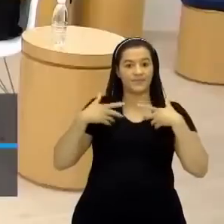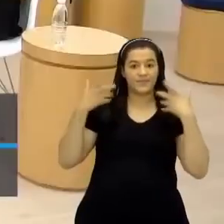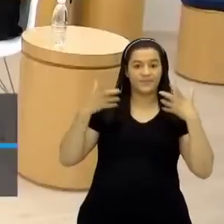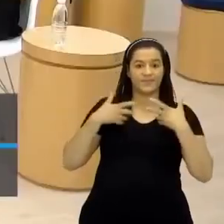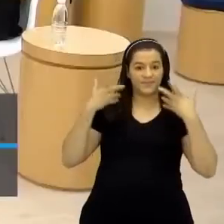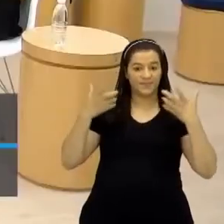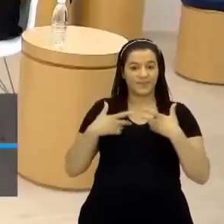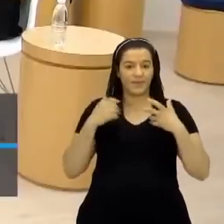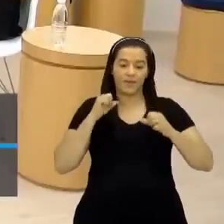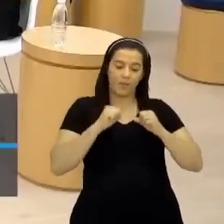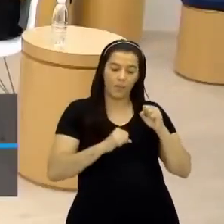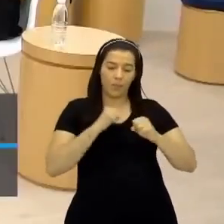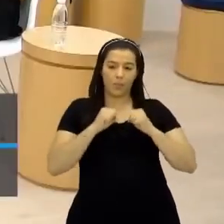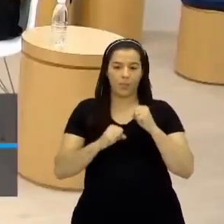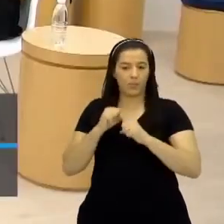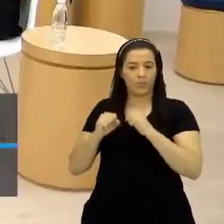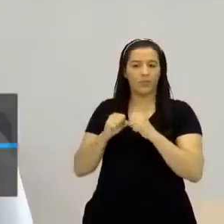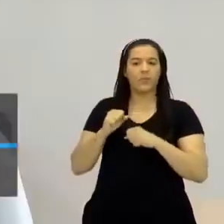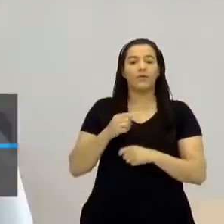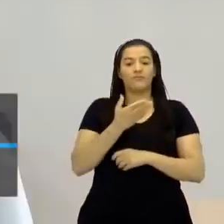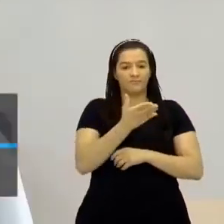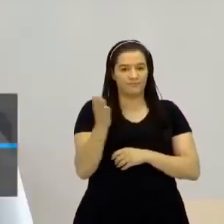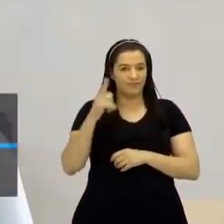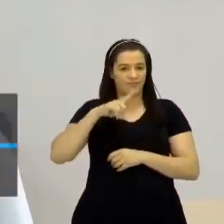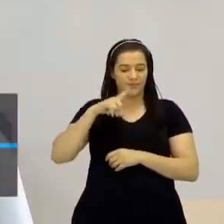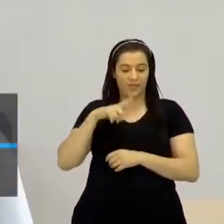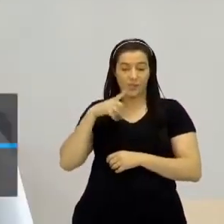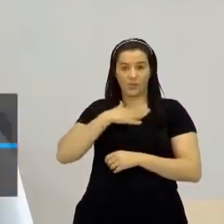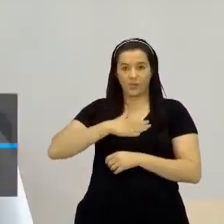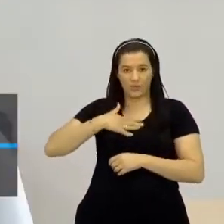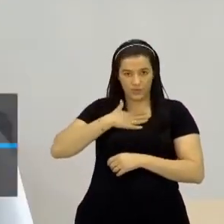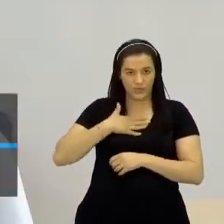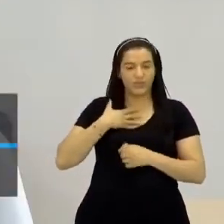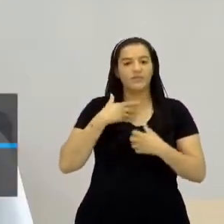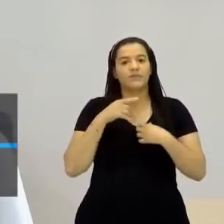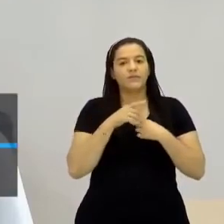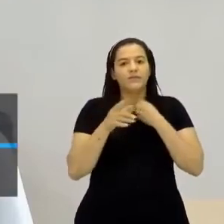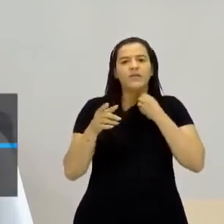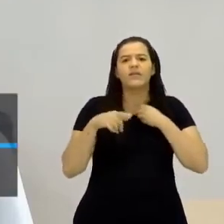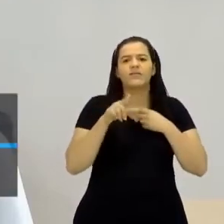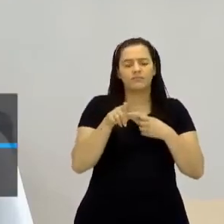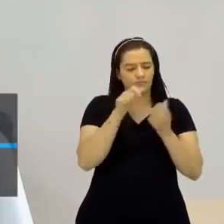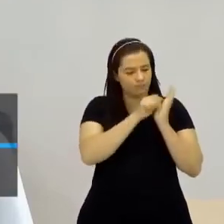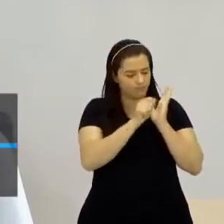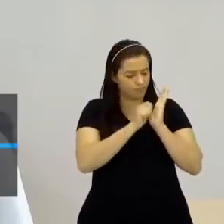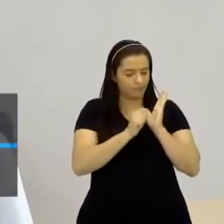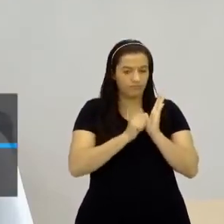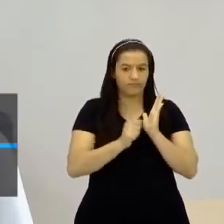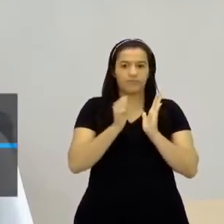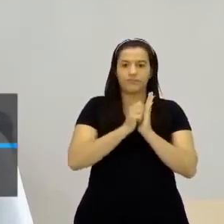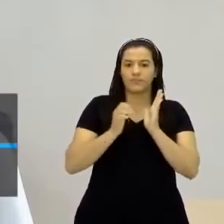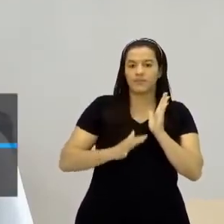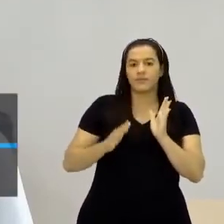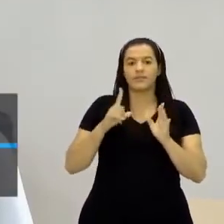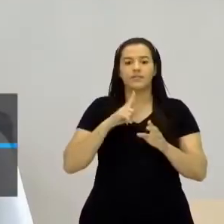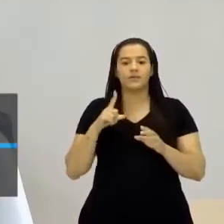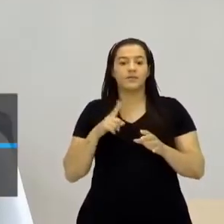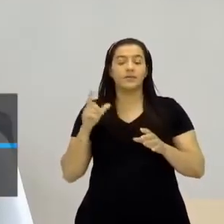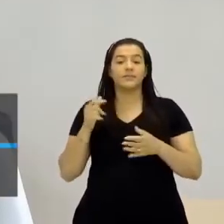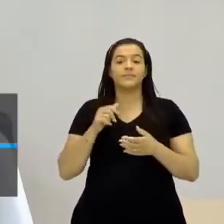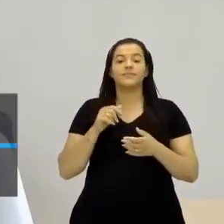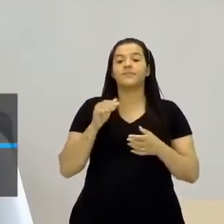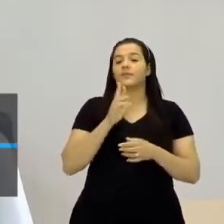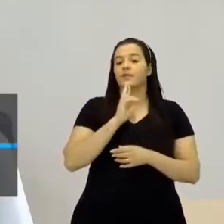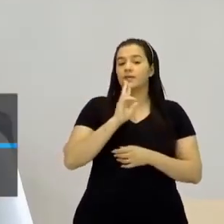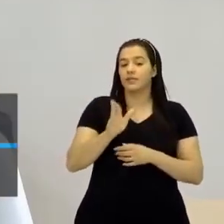Nosso aqui, diretor colocou. Espero que vocês estejam curtindo aí, enquanto faz a sua liçãozinha aí, vocês vão curtindo um som legal. Antes de